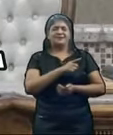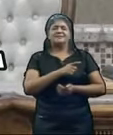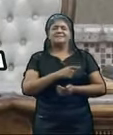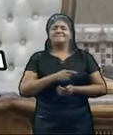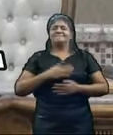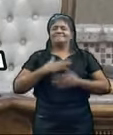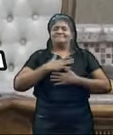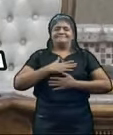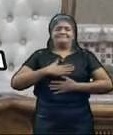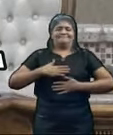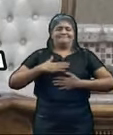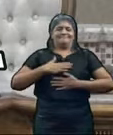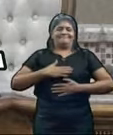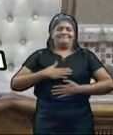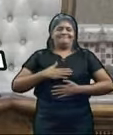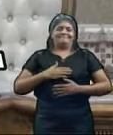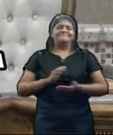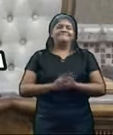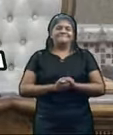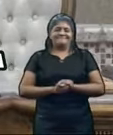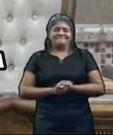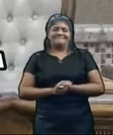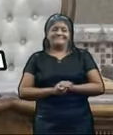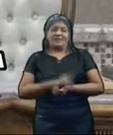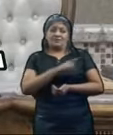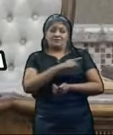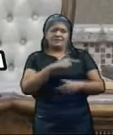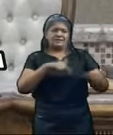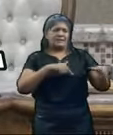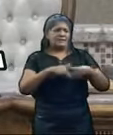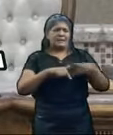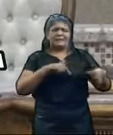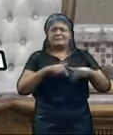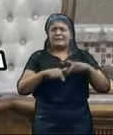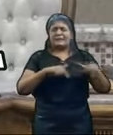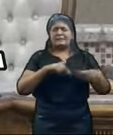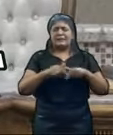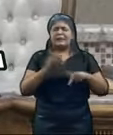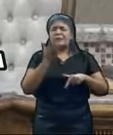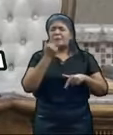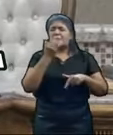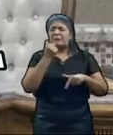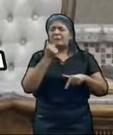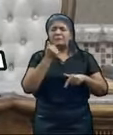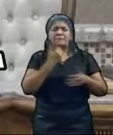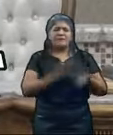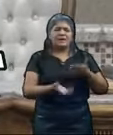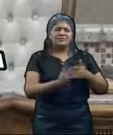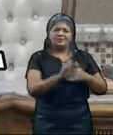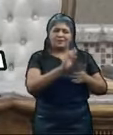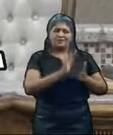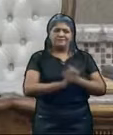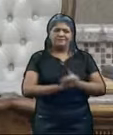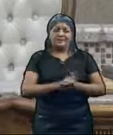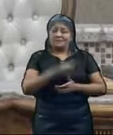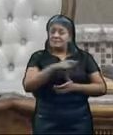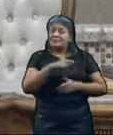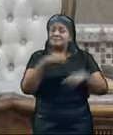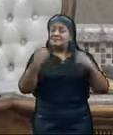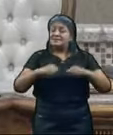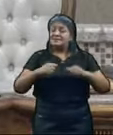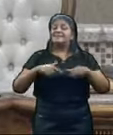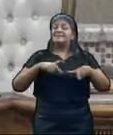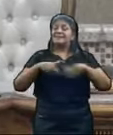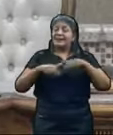Jesus e trabalhai não pela comida que perece Mas pela comida que permanece para a vida